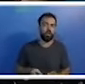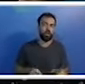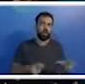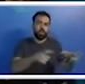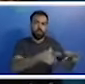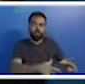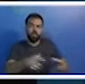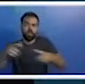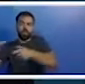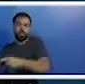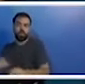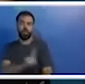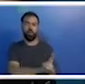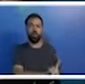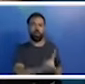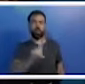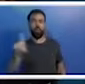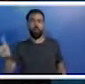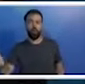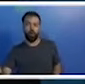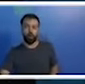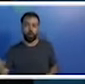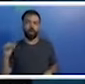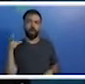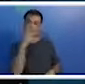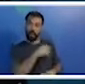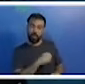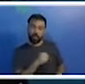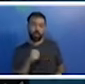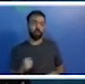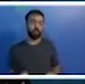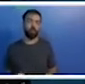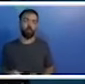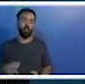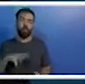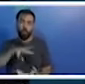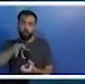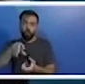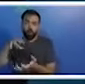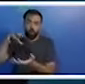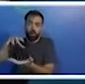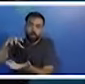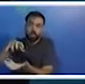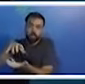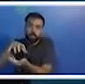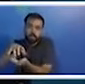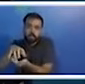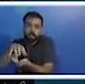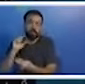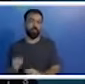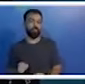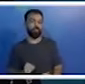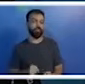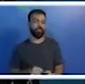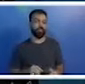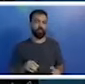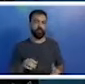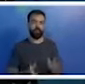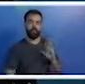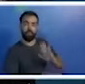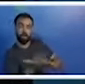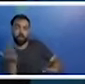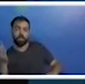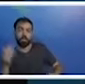mais rapidamente e dessa forma Parece que o mundo ficou muito melhor porque as pessoas conseguem viajar longas distâncias